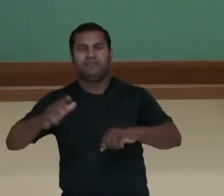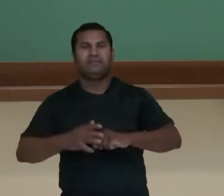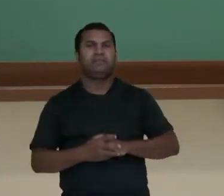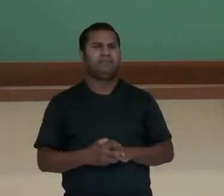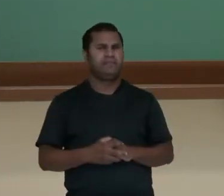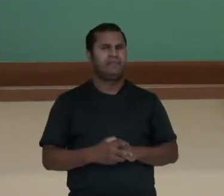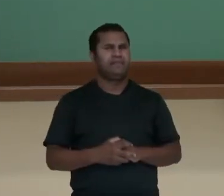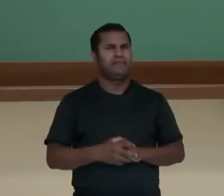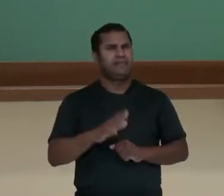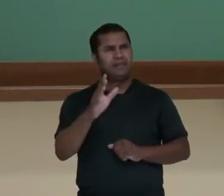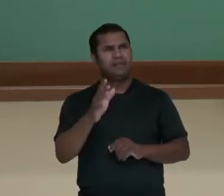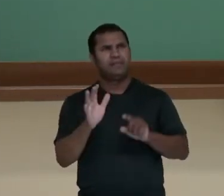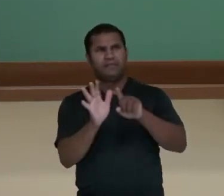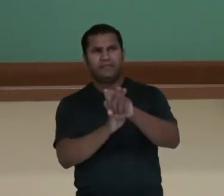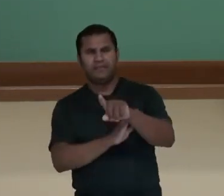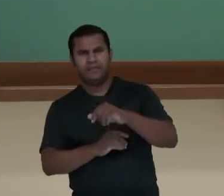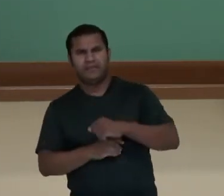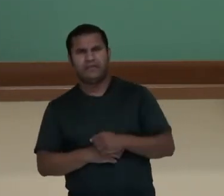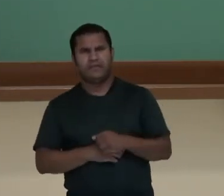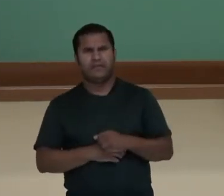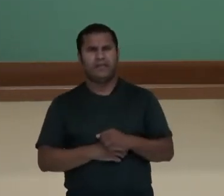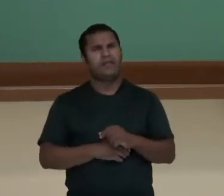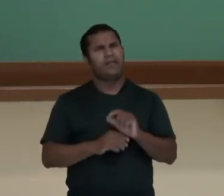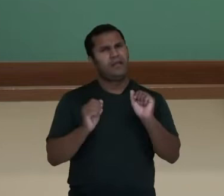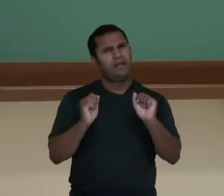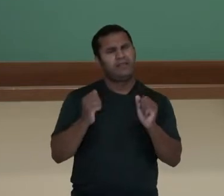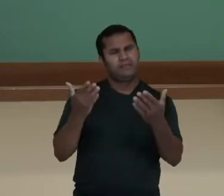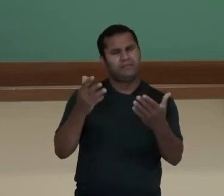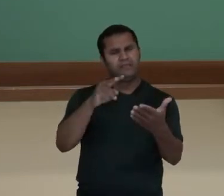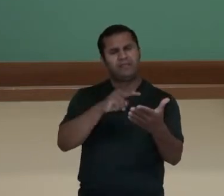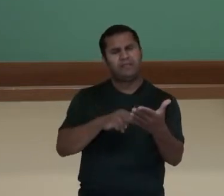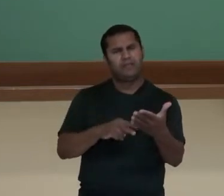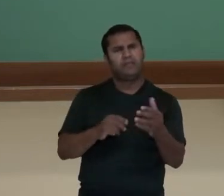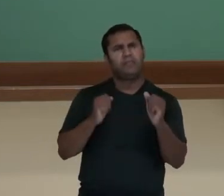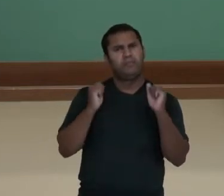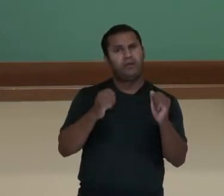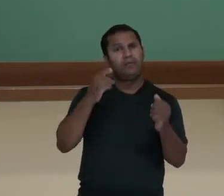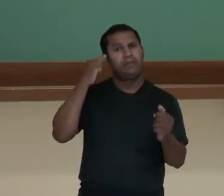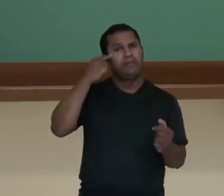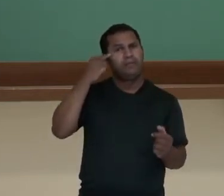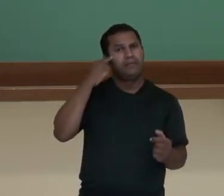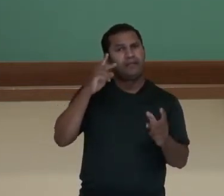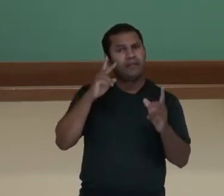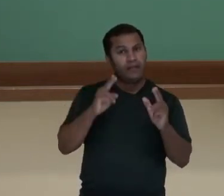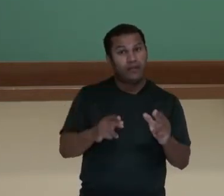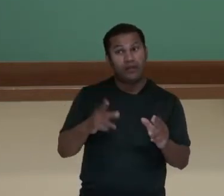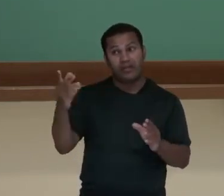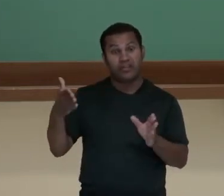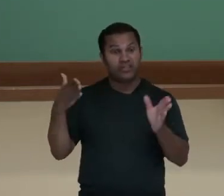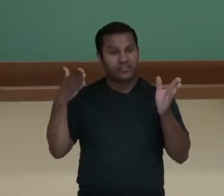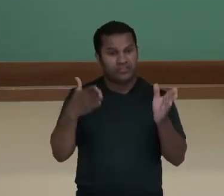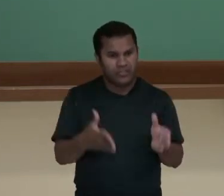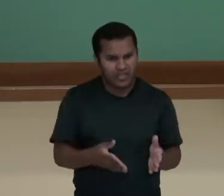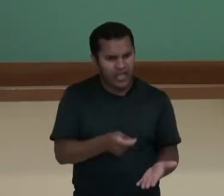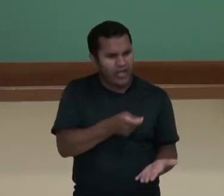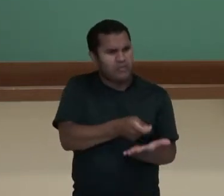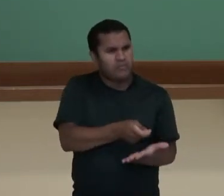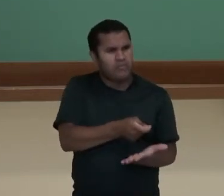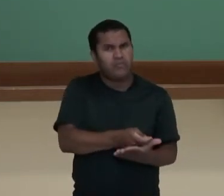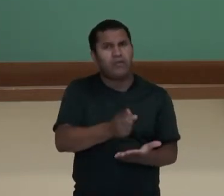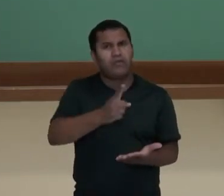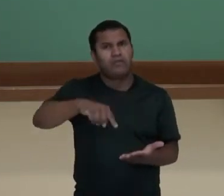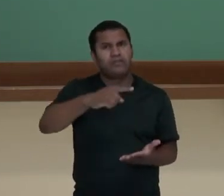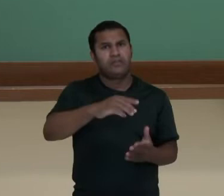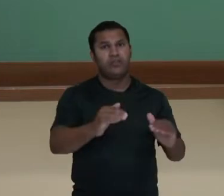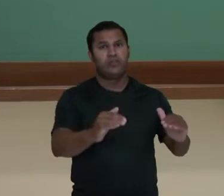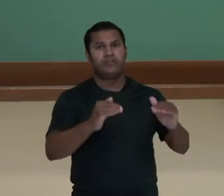espanhóis impuseram sua cultura e religião aos povos da América? Além de responder que sim ou que não, faça um